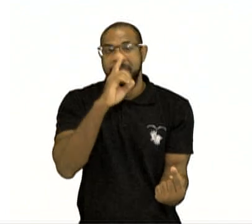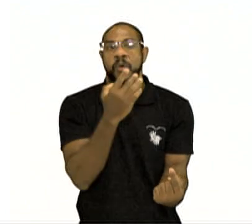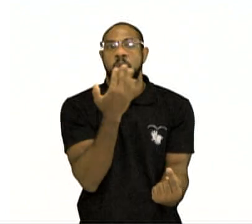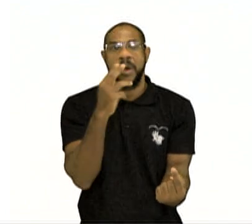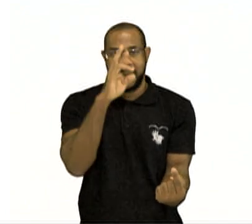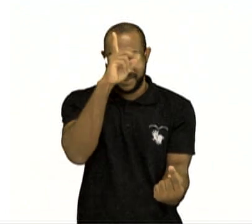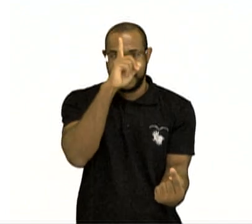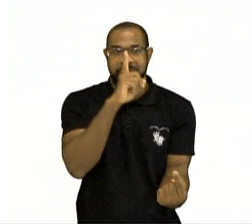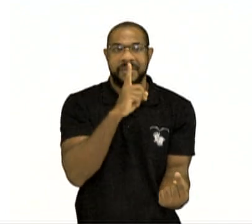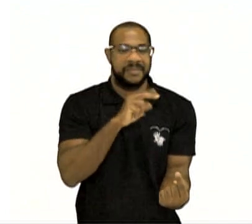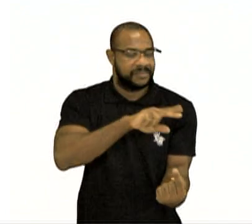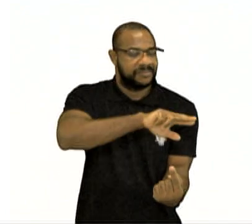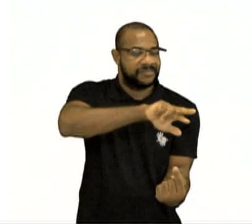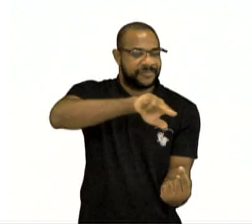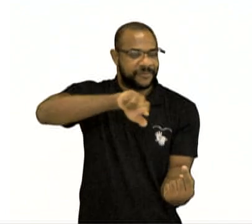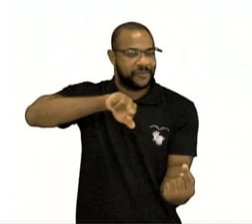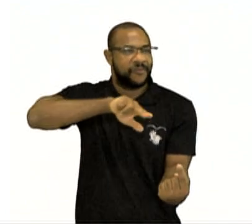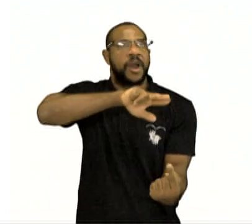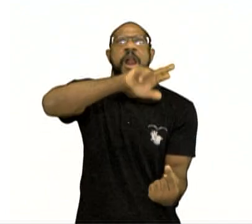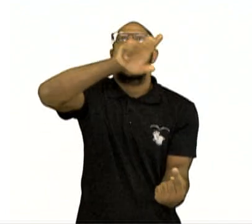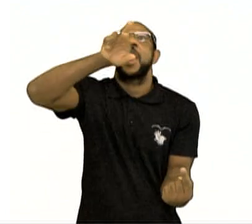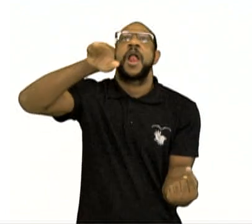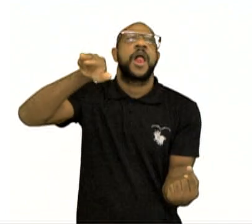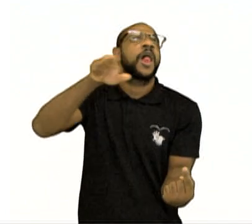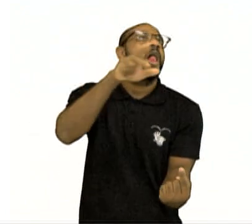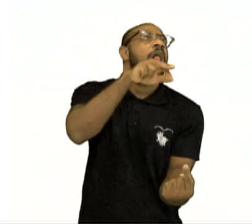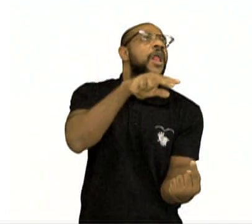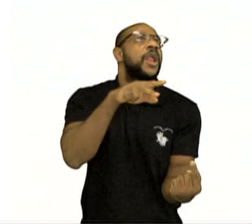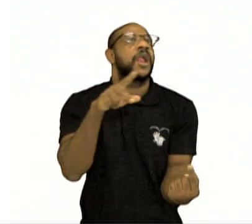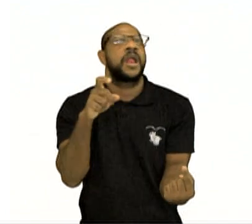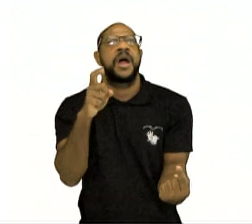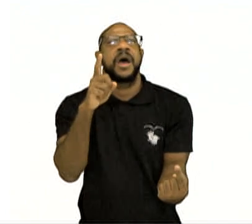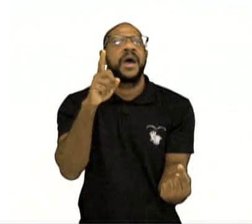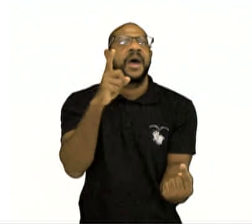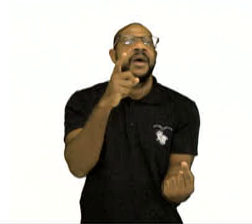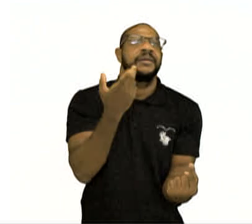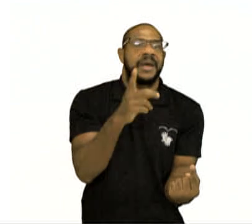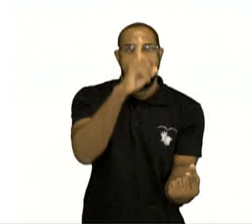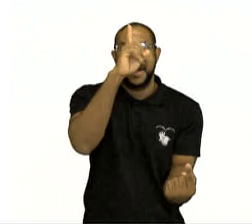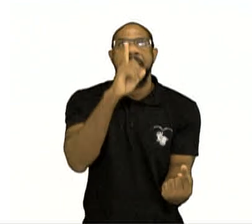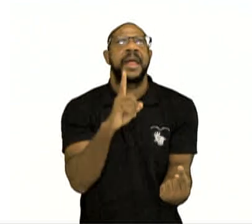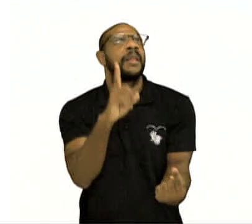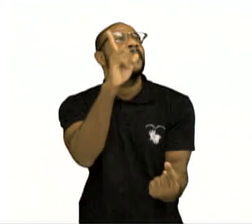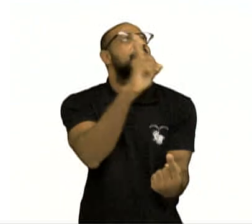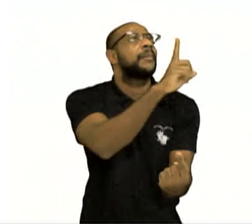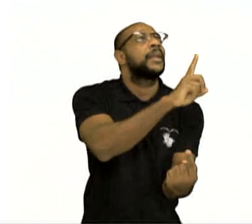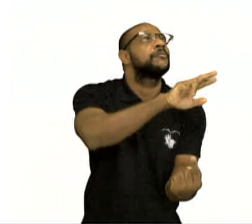Várias tonalidades do amarelo. Então, observa isso.